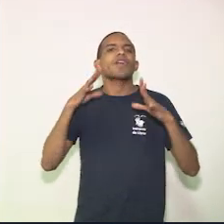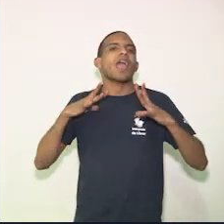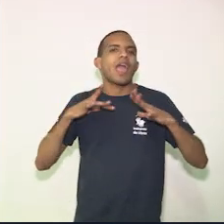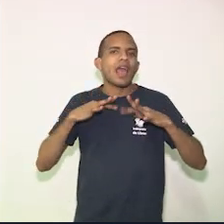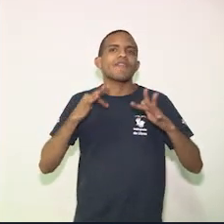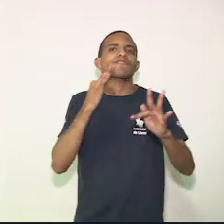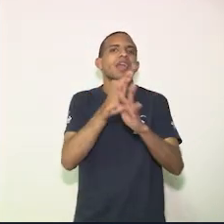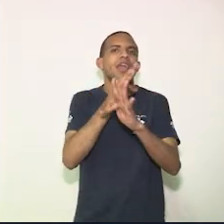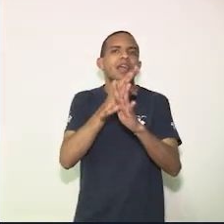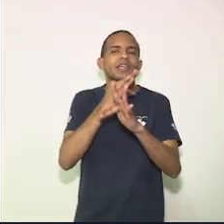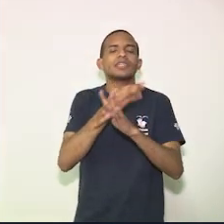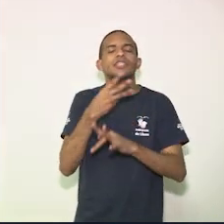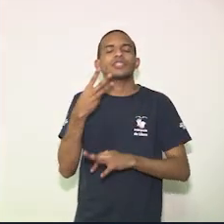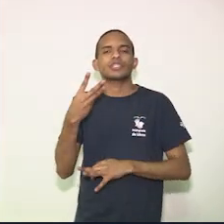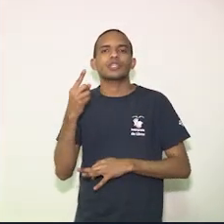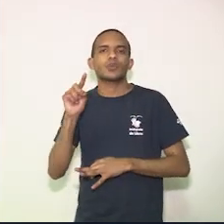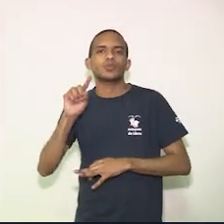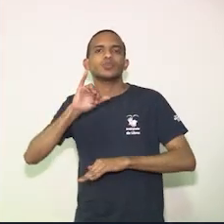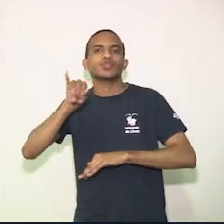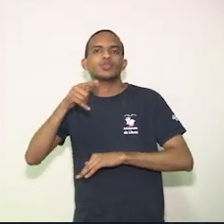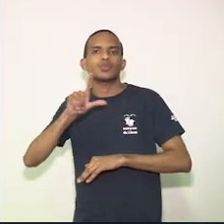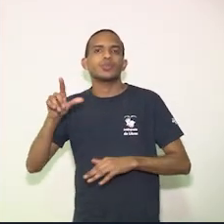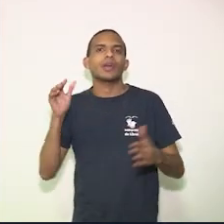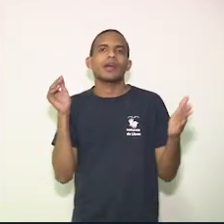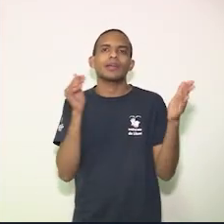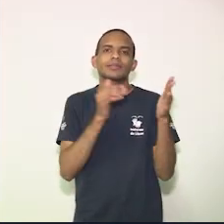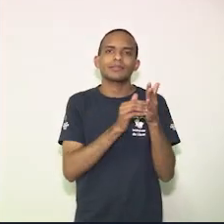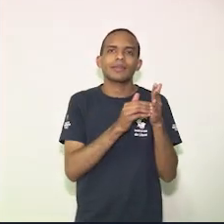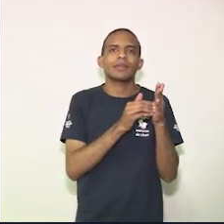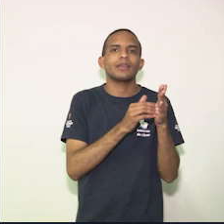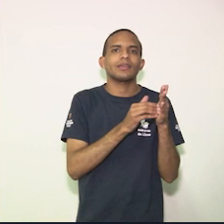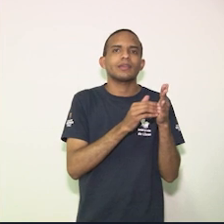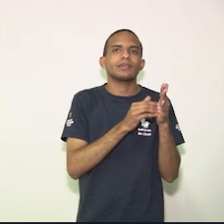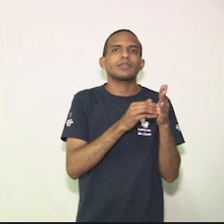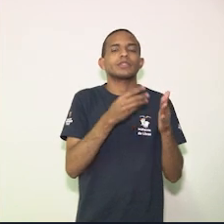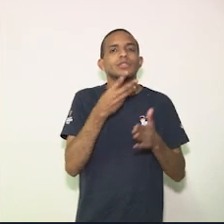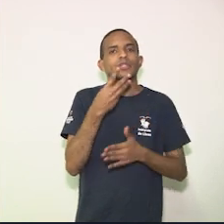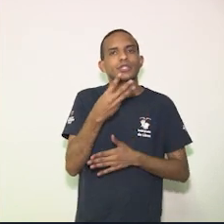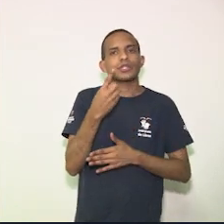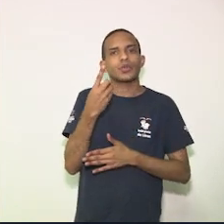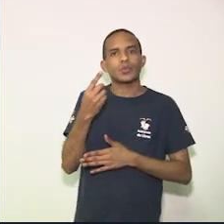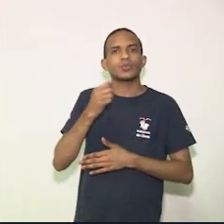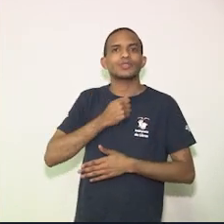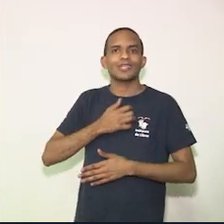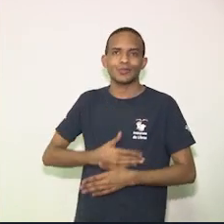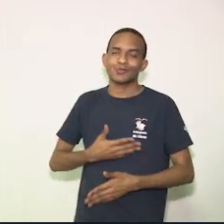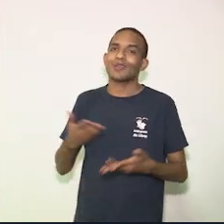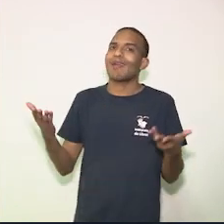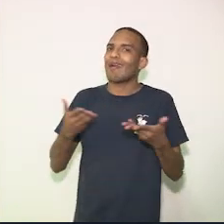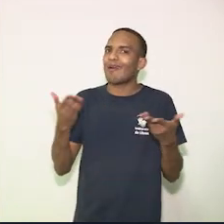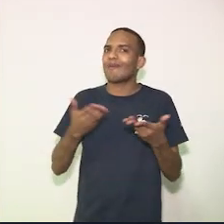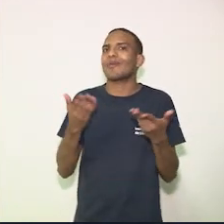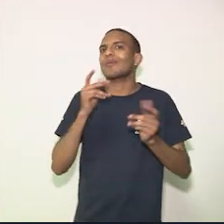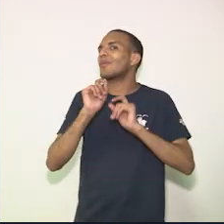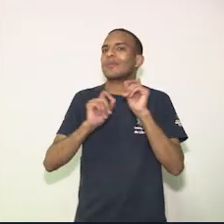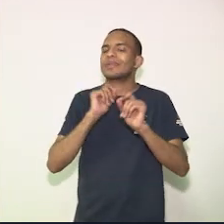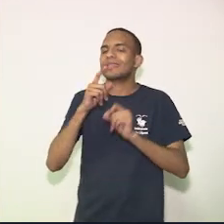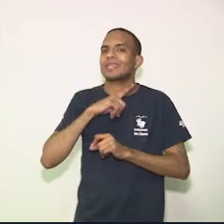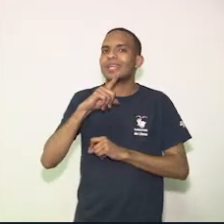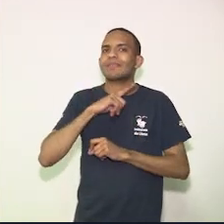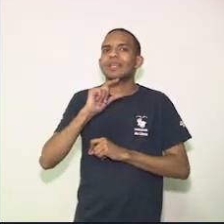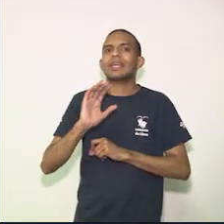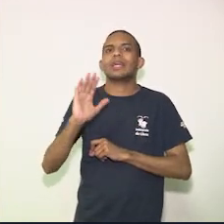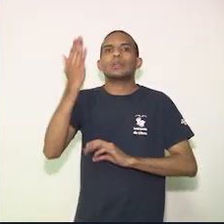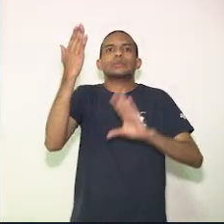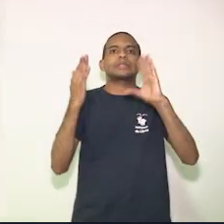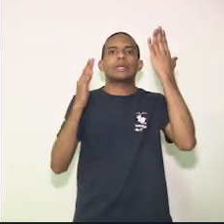1/7 a 31/8, as crianças ficaram 2 meses de férias, e isso provocou, como nós estamos vendo aí,